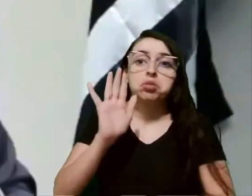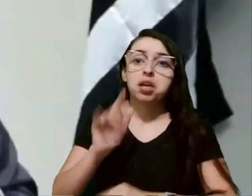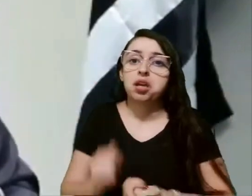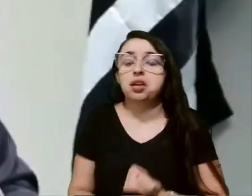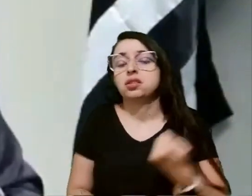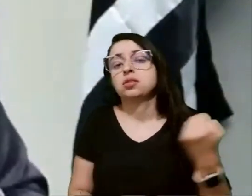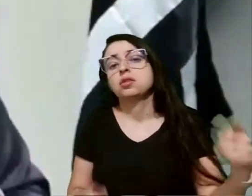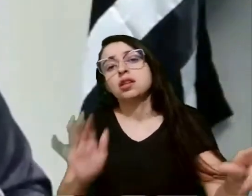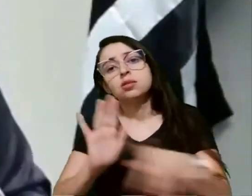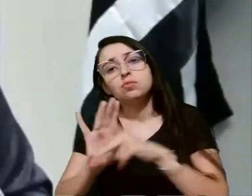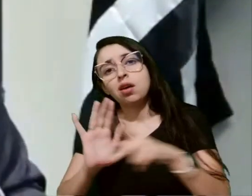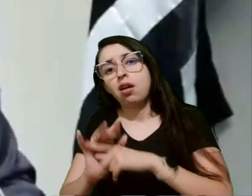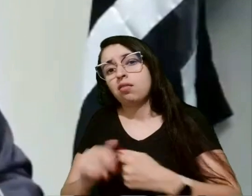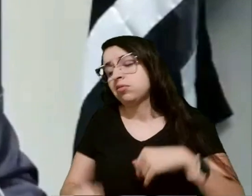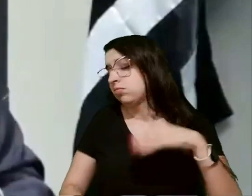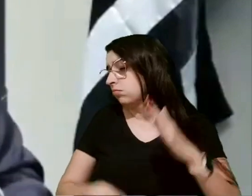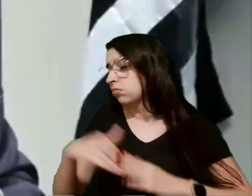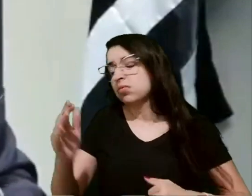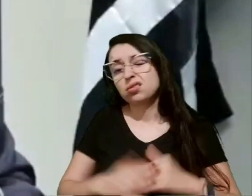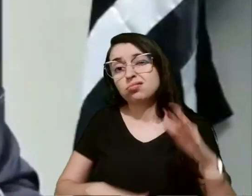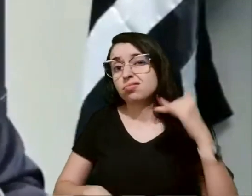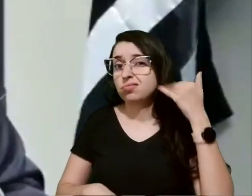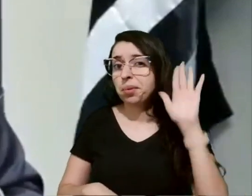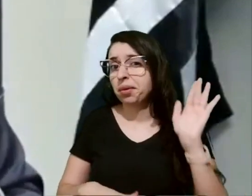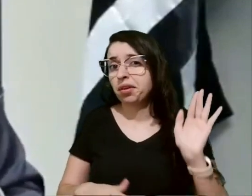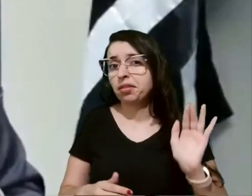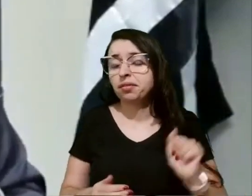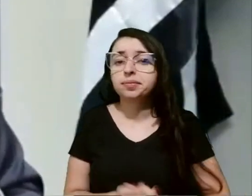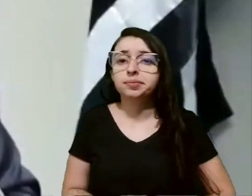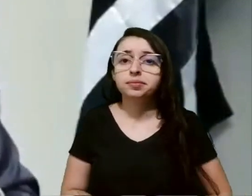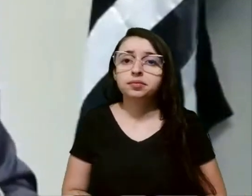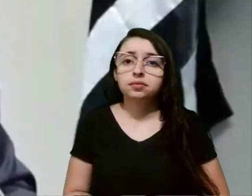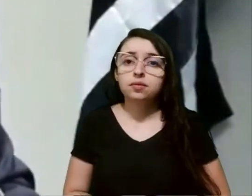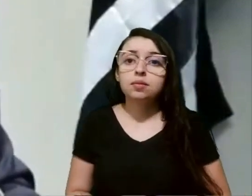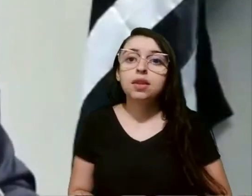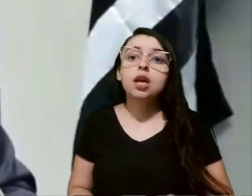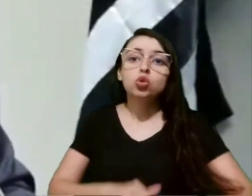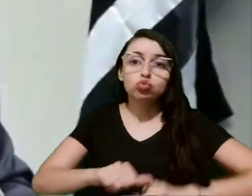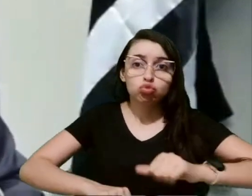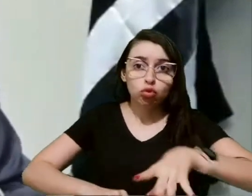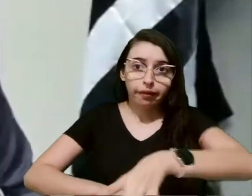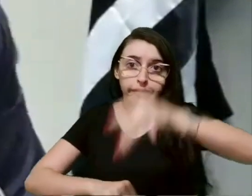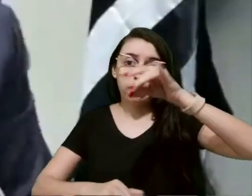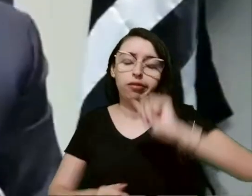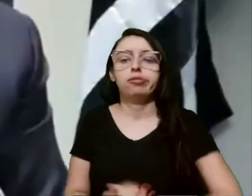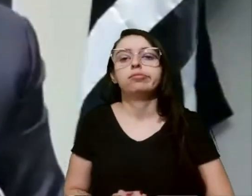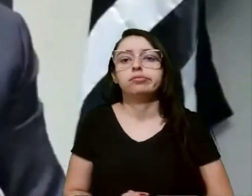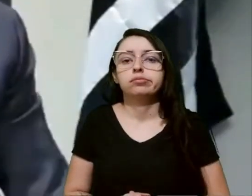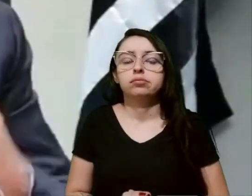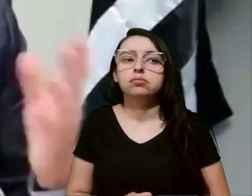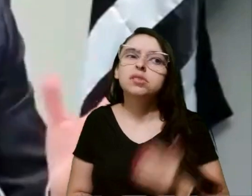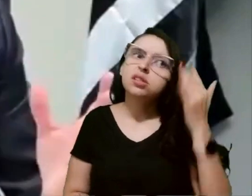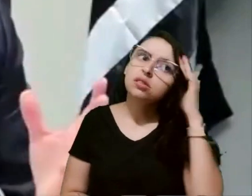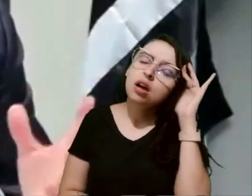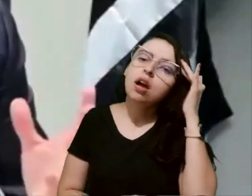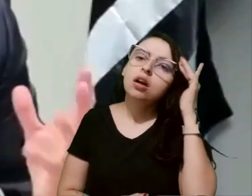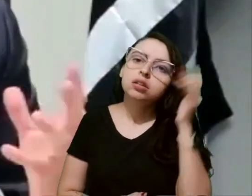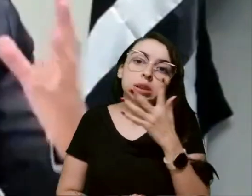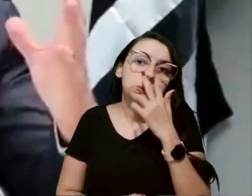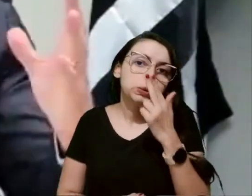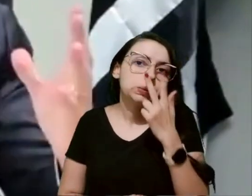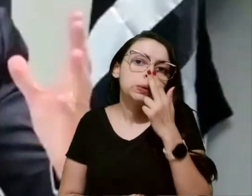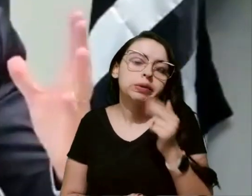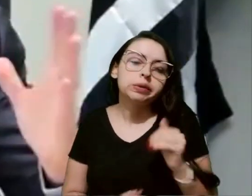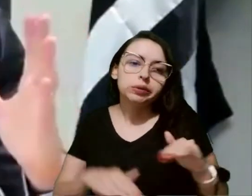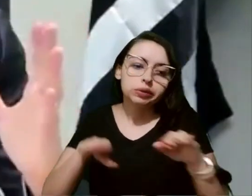os fatos importem, porque na média o que importa é o sorteio. E isso me parece que dentro